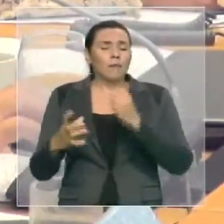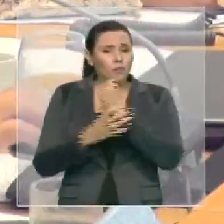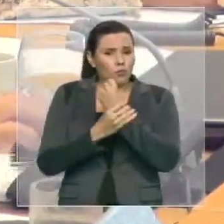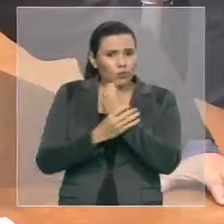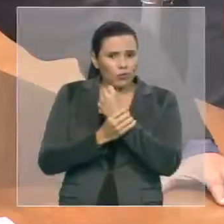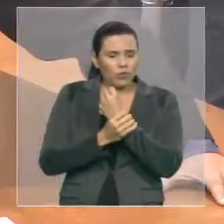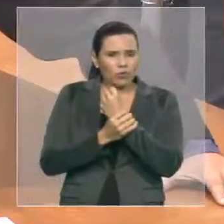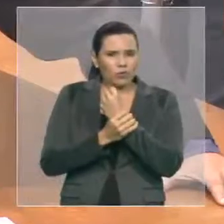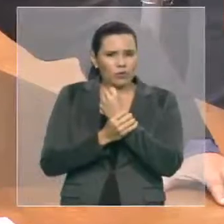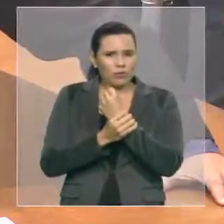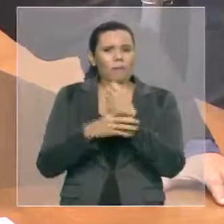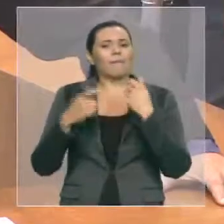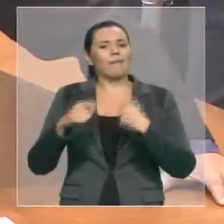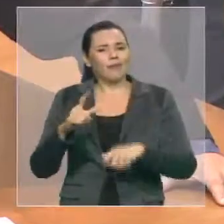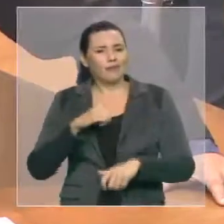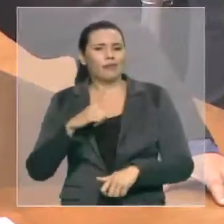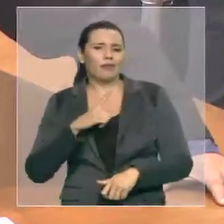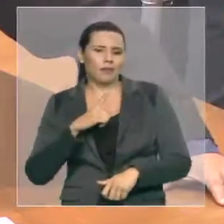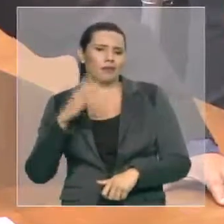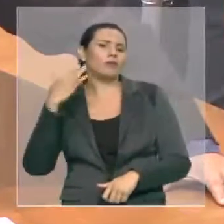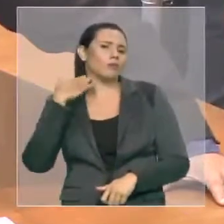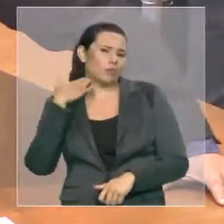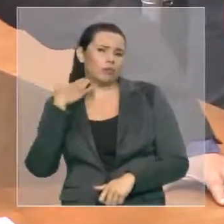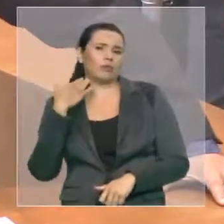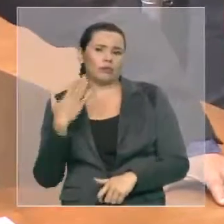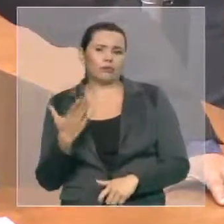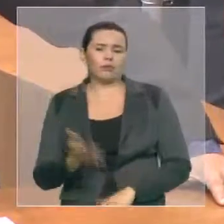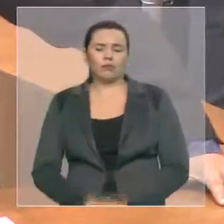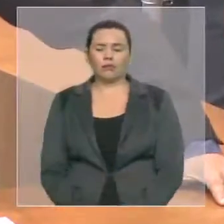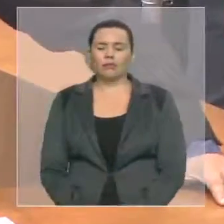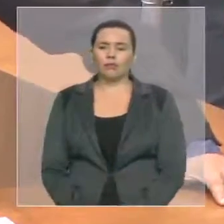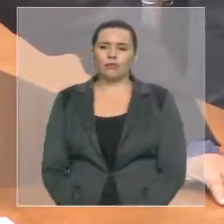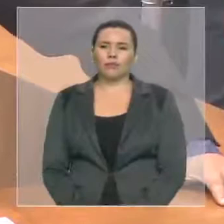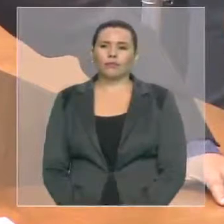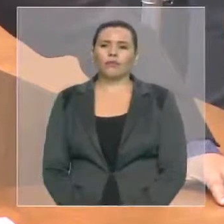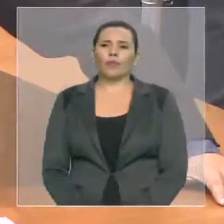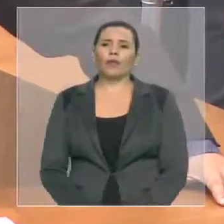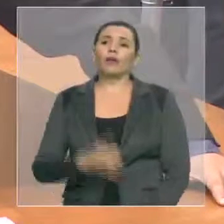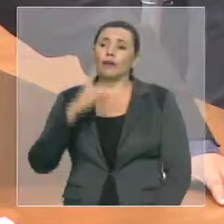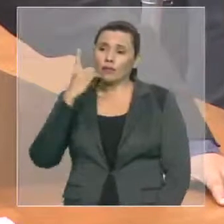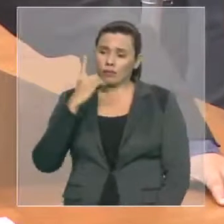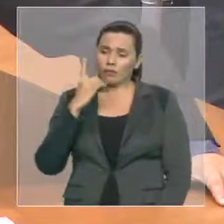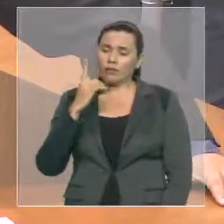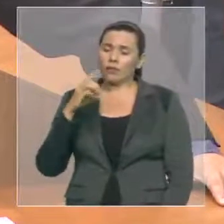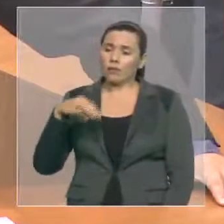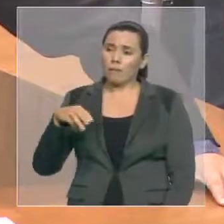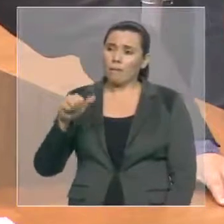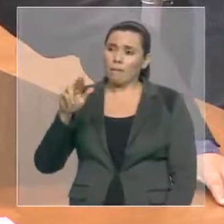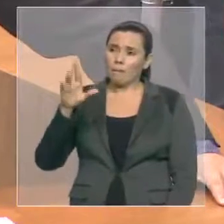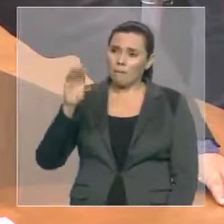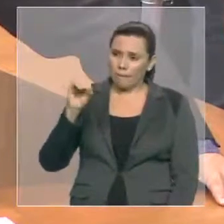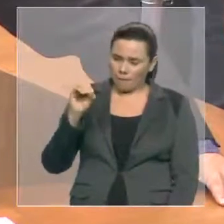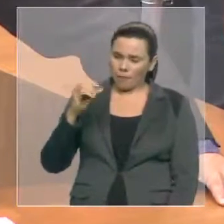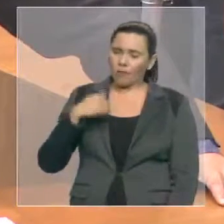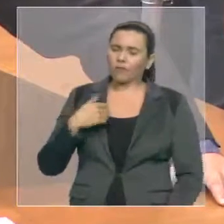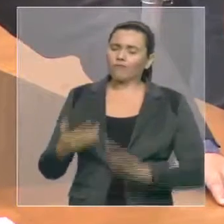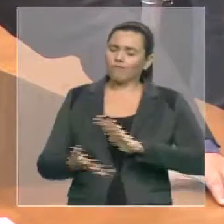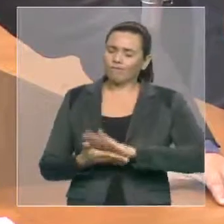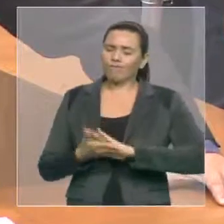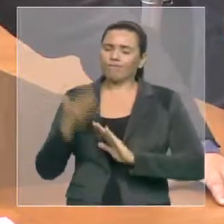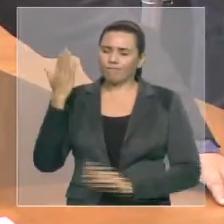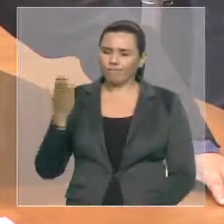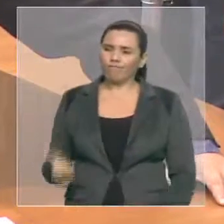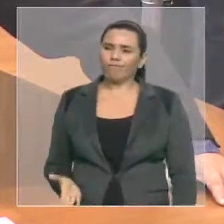obrigado. Marco Aurélio. Deputada Nina. Eu quero parabenizar Vossa Excelência por trazer esse assunto novamente à